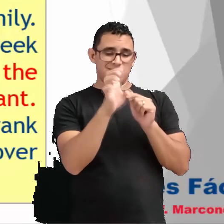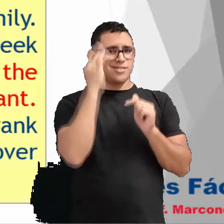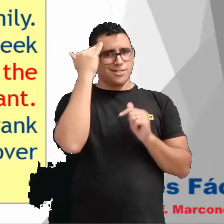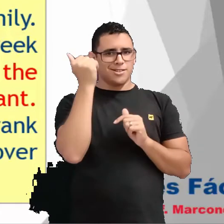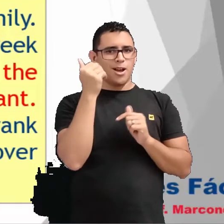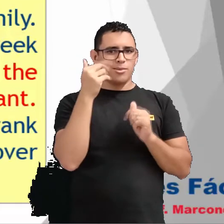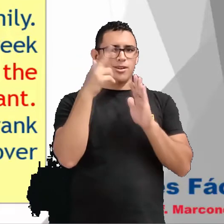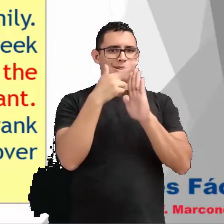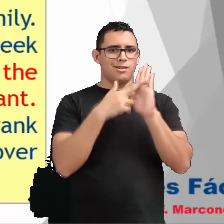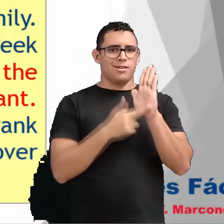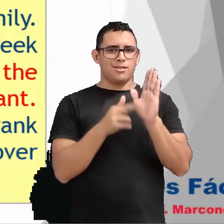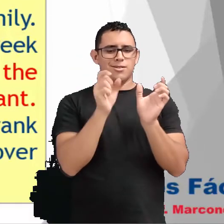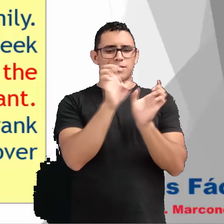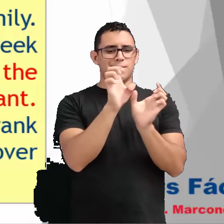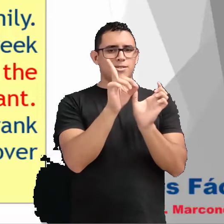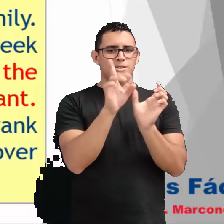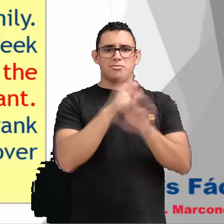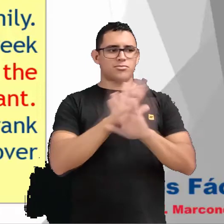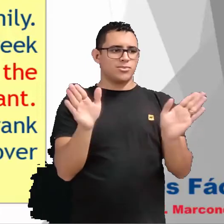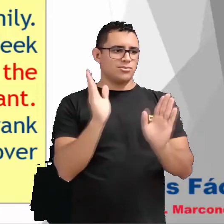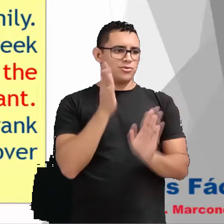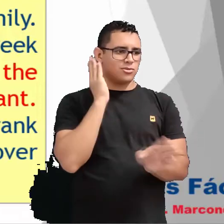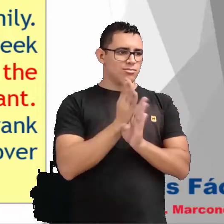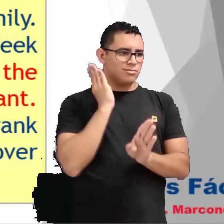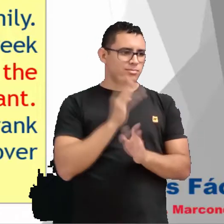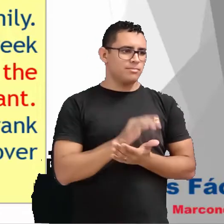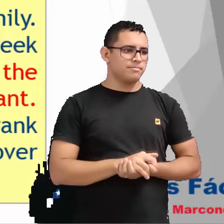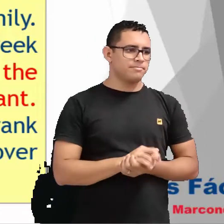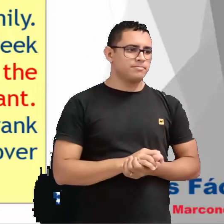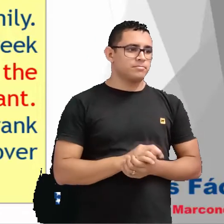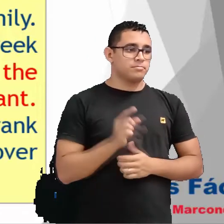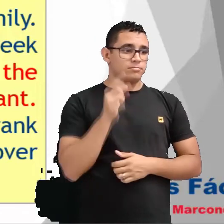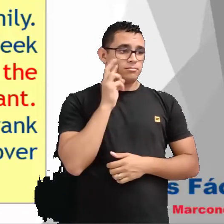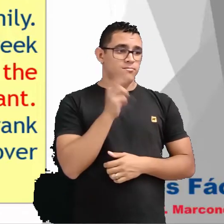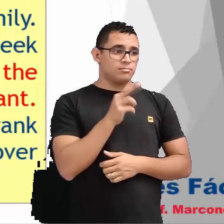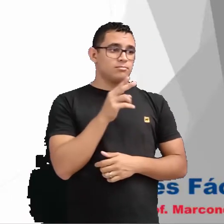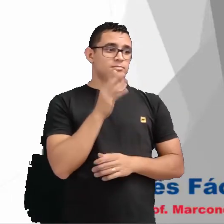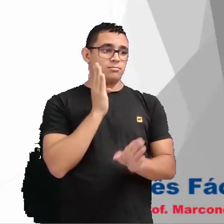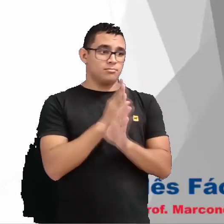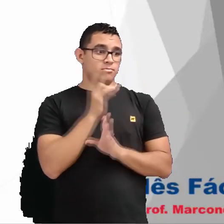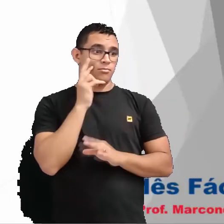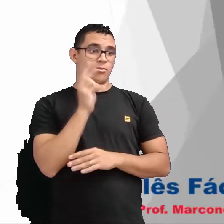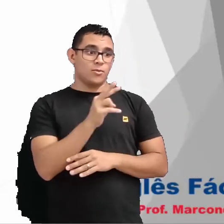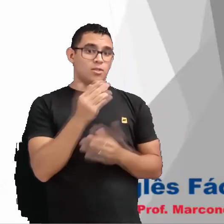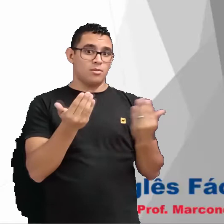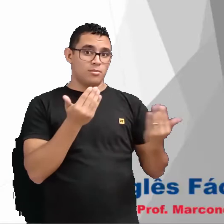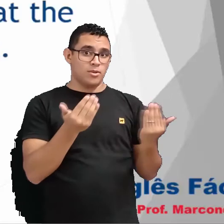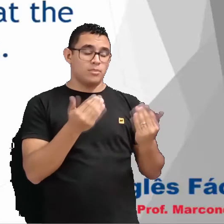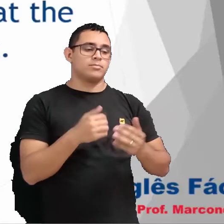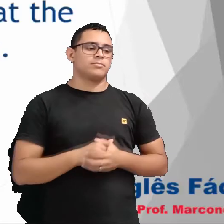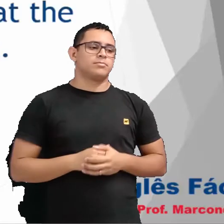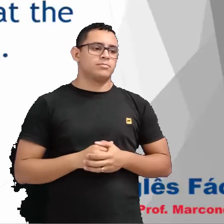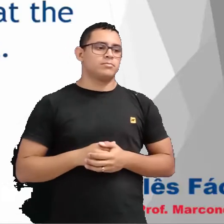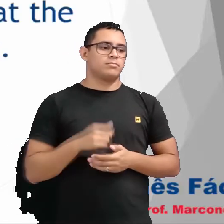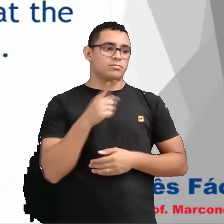pool, ela ficou na piscina, and had lunch. Olha só, aqui a gente tem que dar uma olhada, né? Então, olha